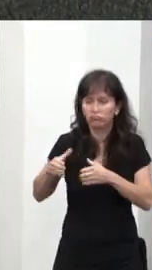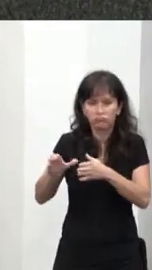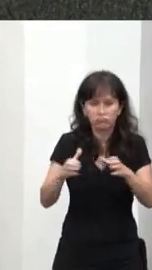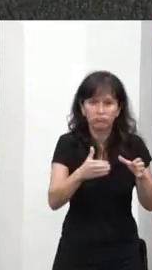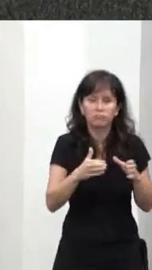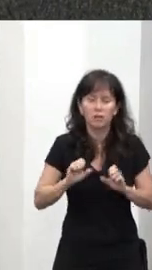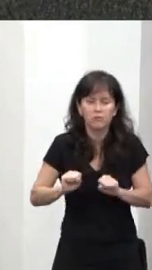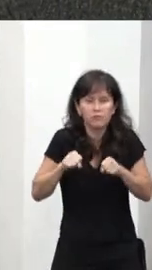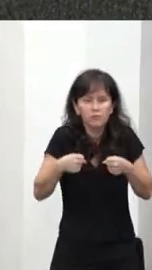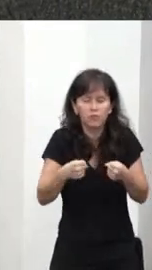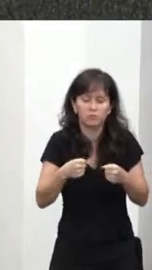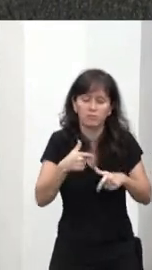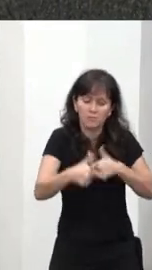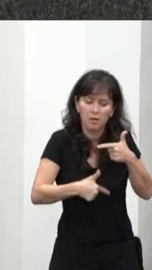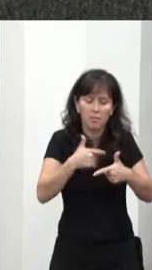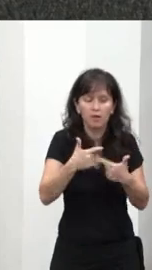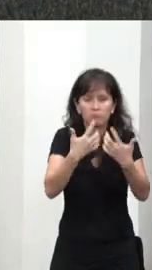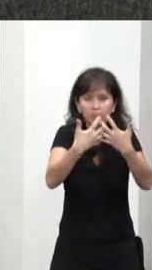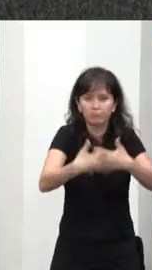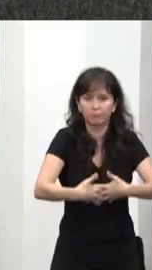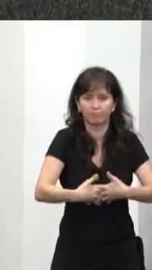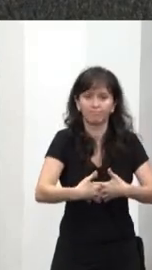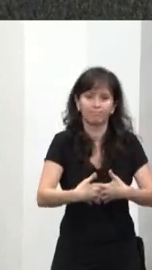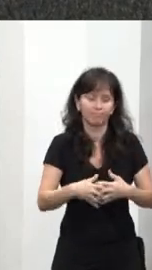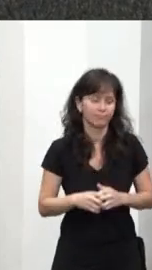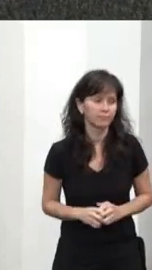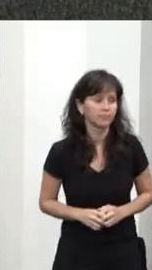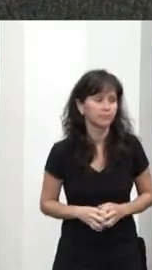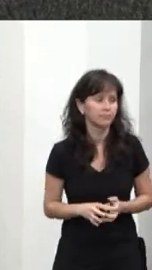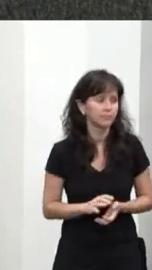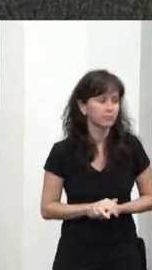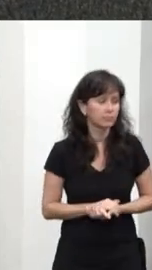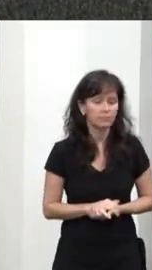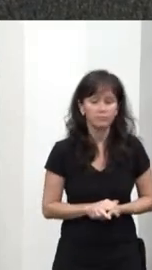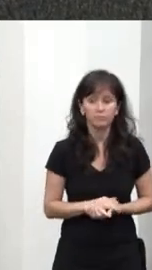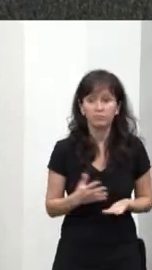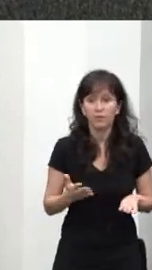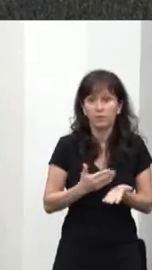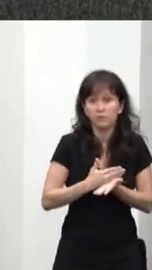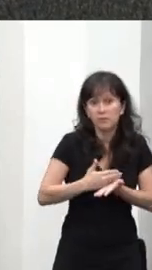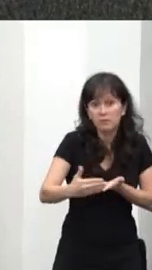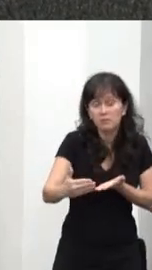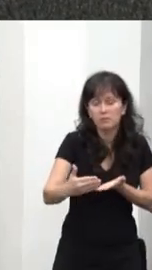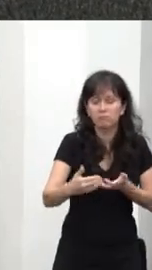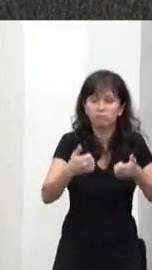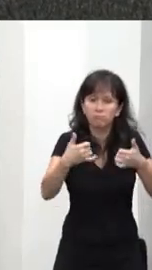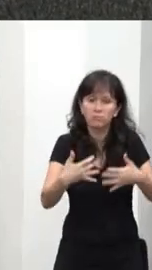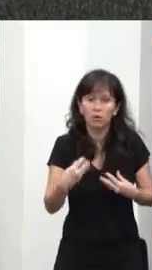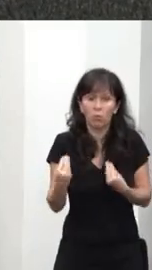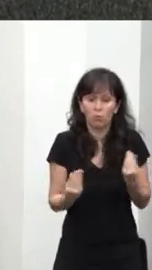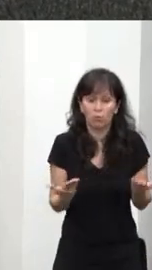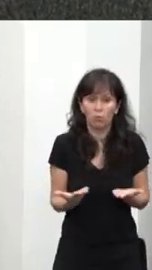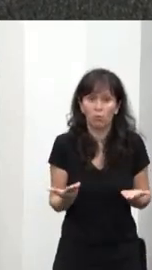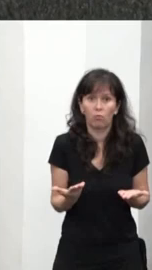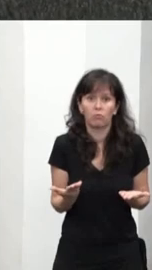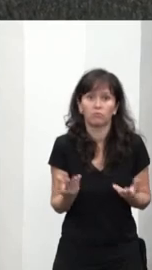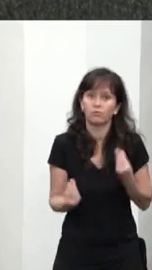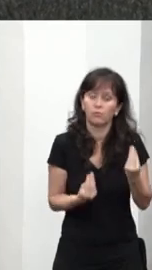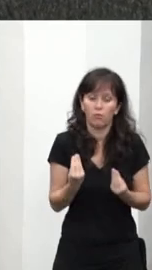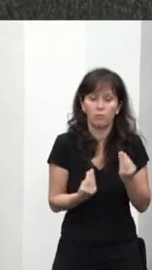forma possível eu vou iniciar e explicar um pouco da metodologia que nós vamos aplicar